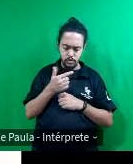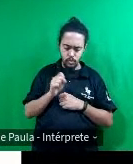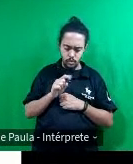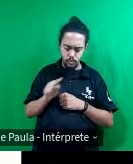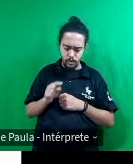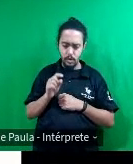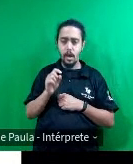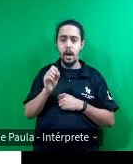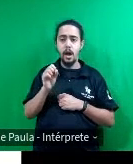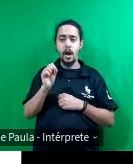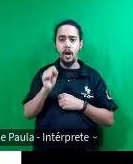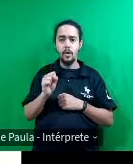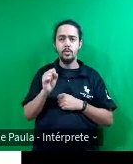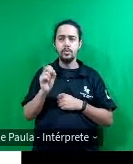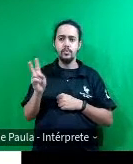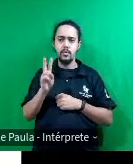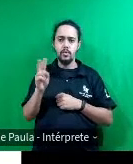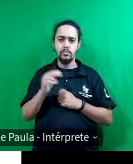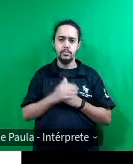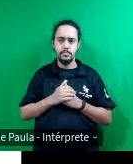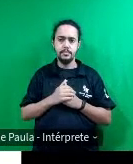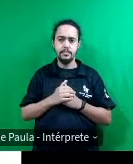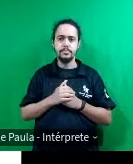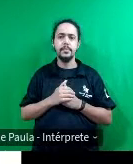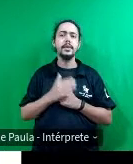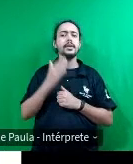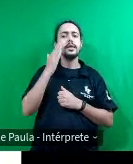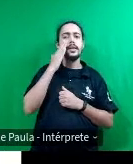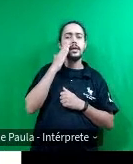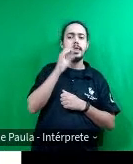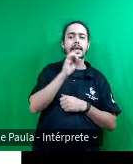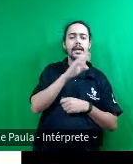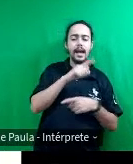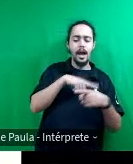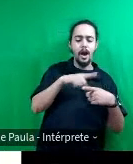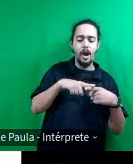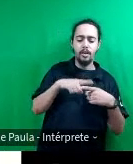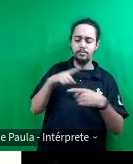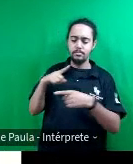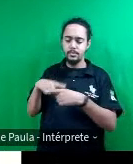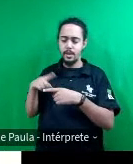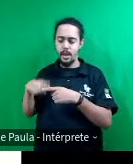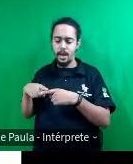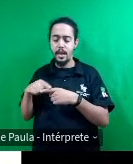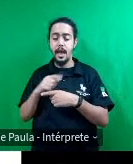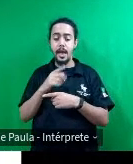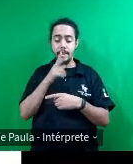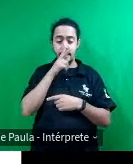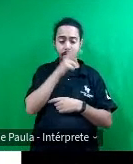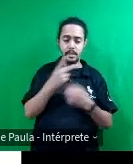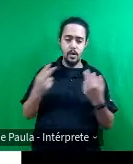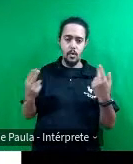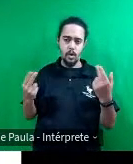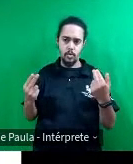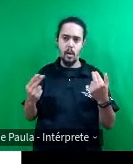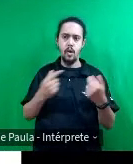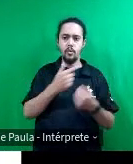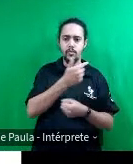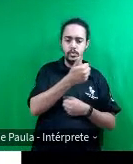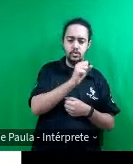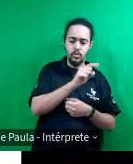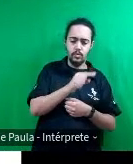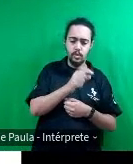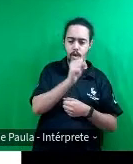de 6 ohms e tenho 28,8 volts em cima de 4 ohms. Como que eu descubro a corrente que está descendo aqui, que está descendo aqui